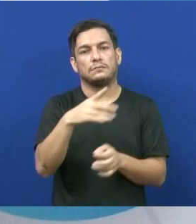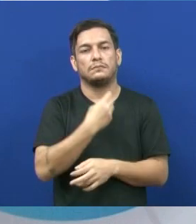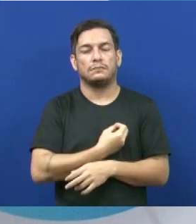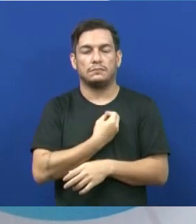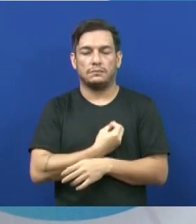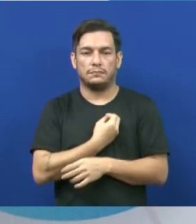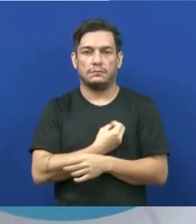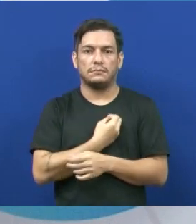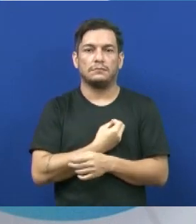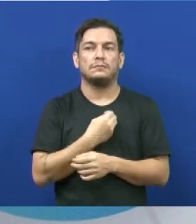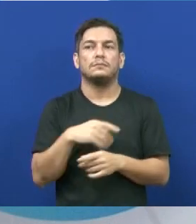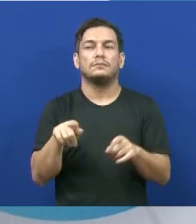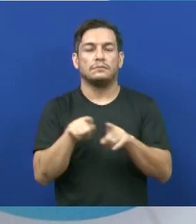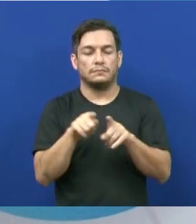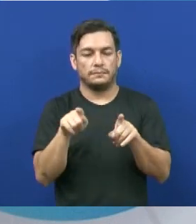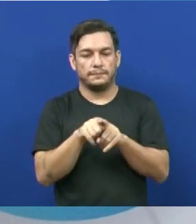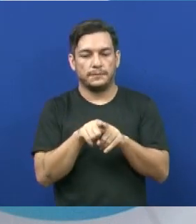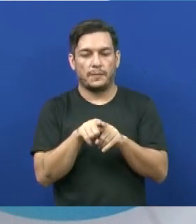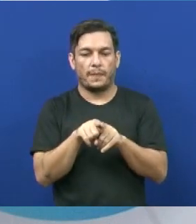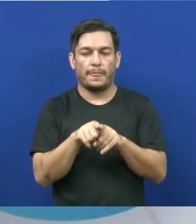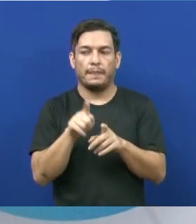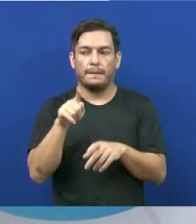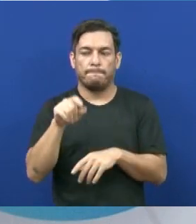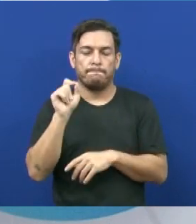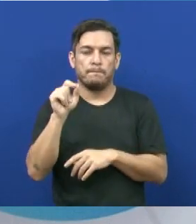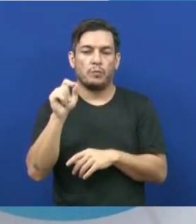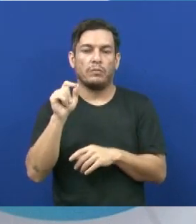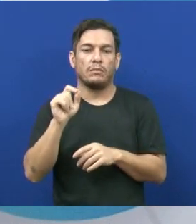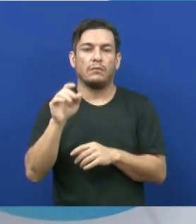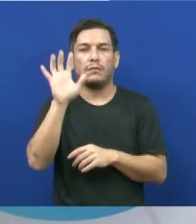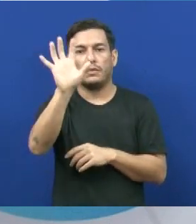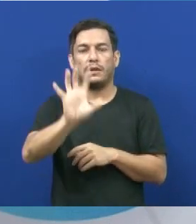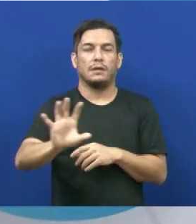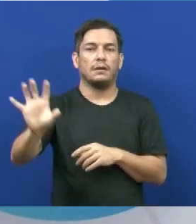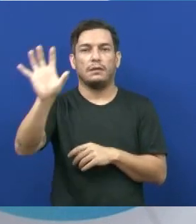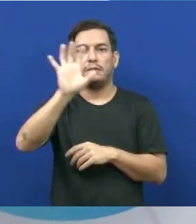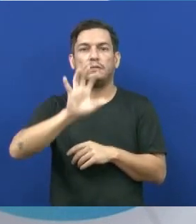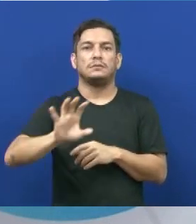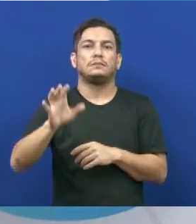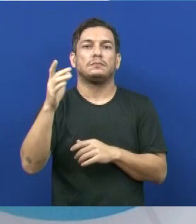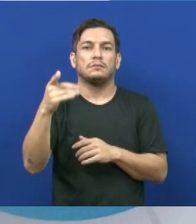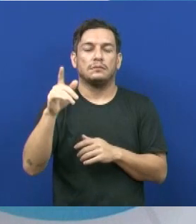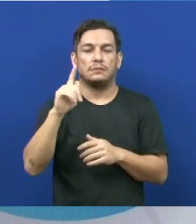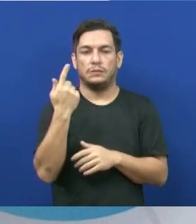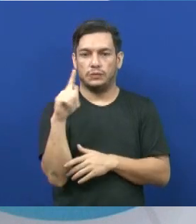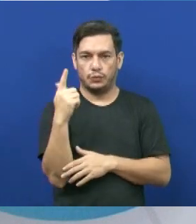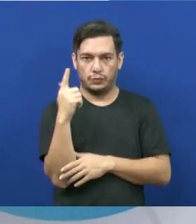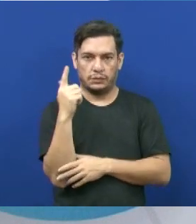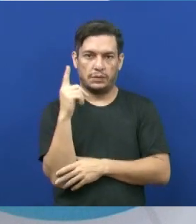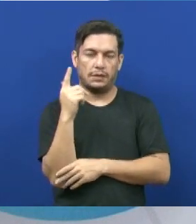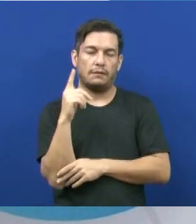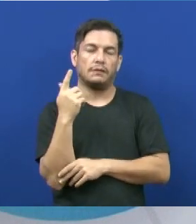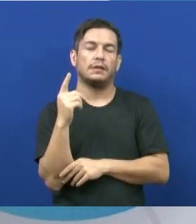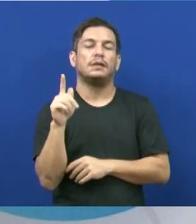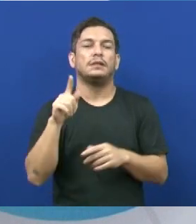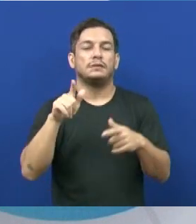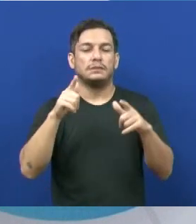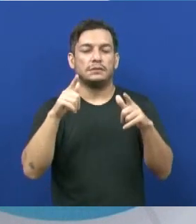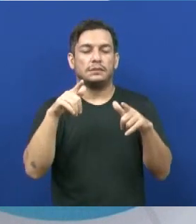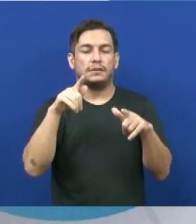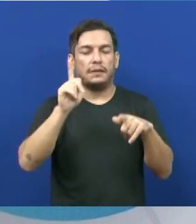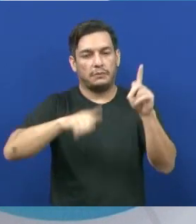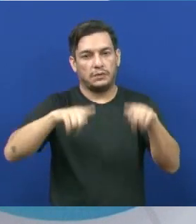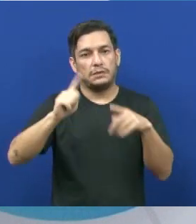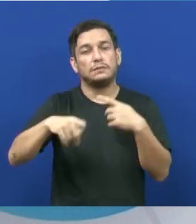vocês pertencem isso também é uma variação regional uma variação geográfica nessa variação